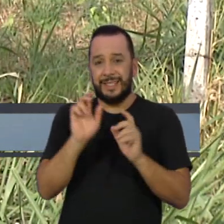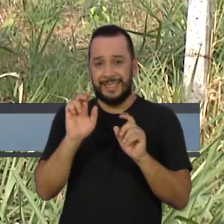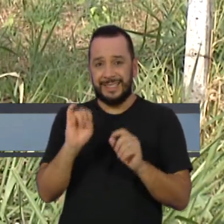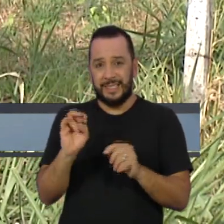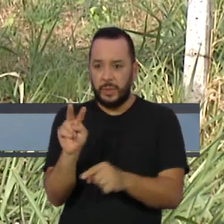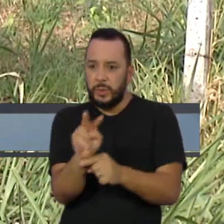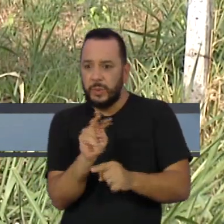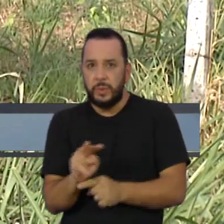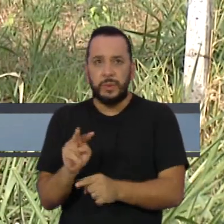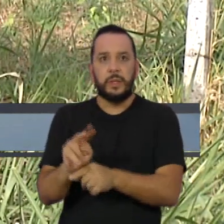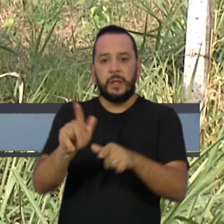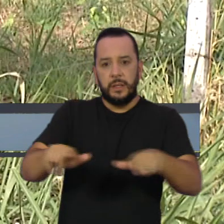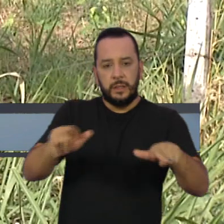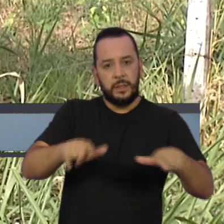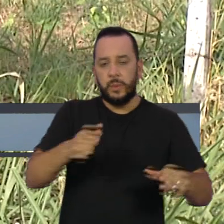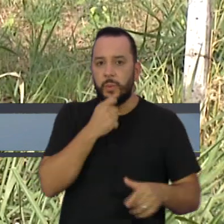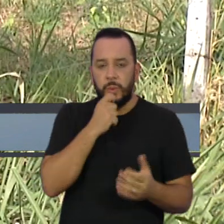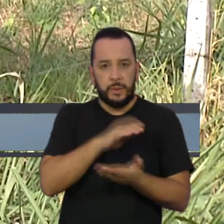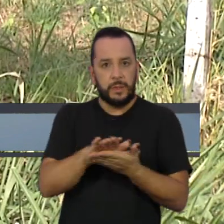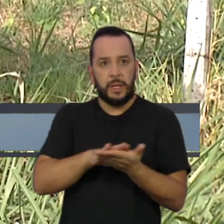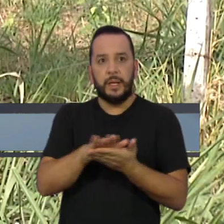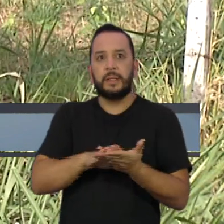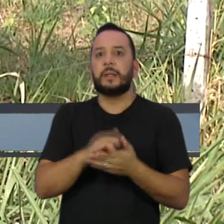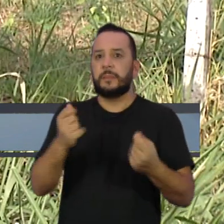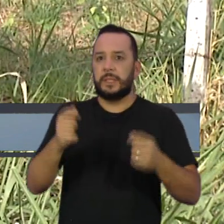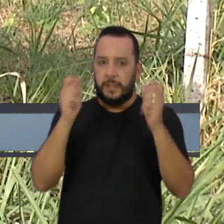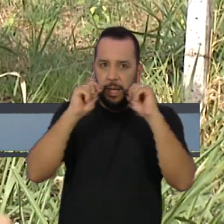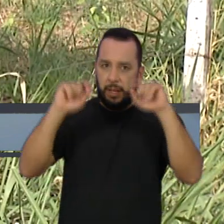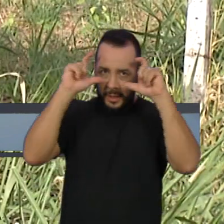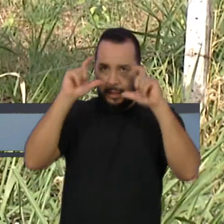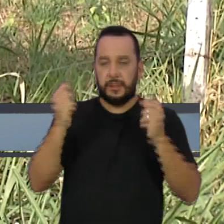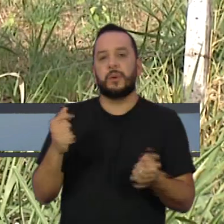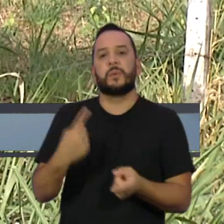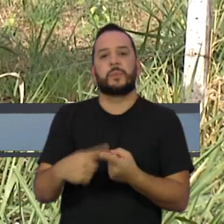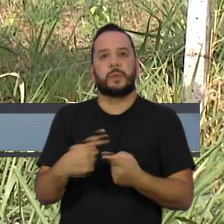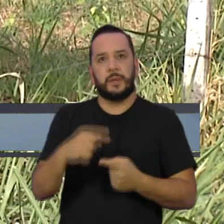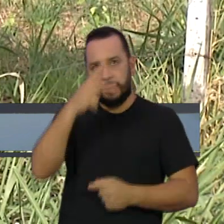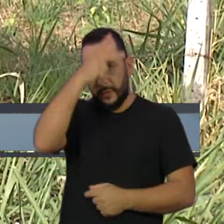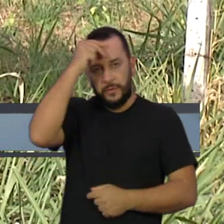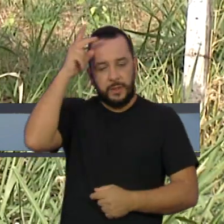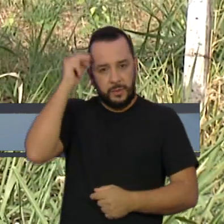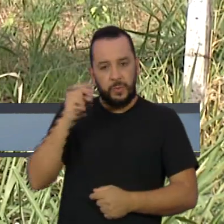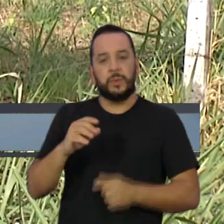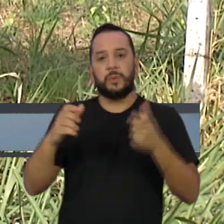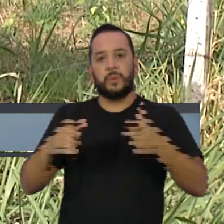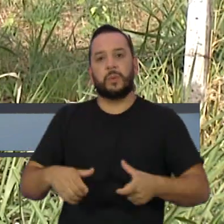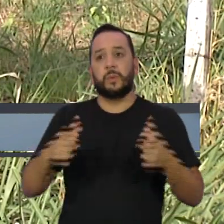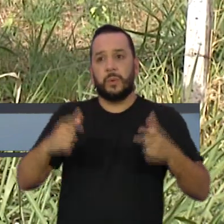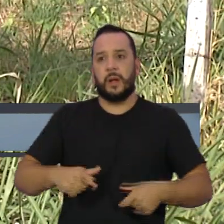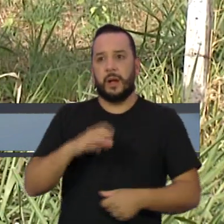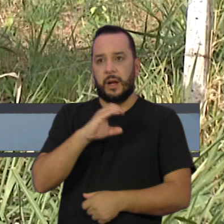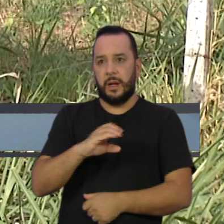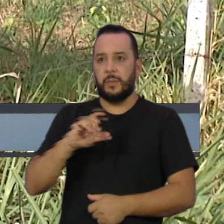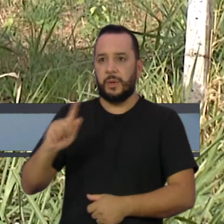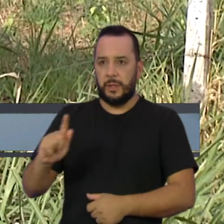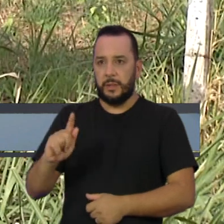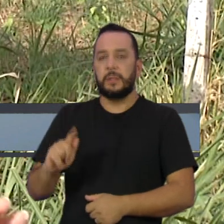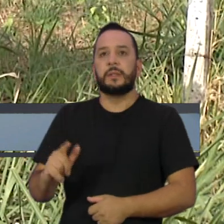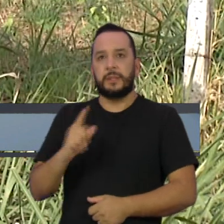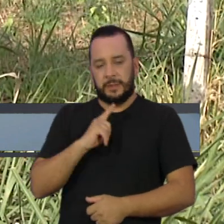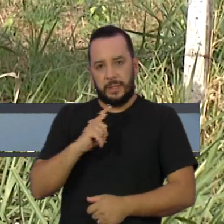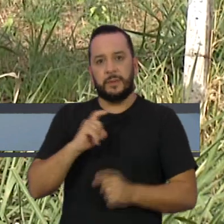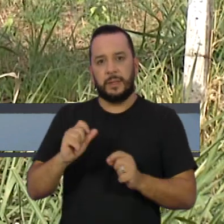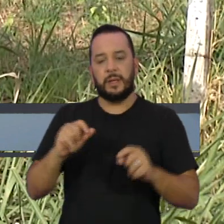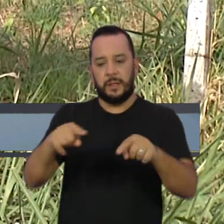com uma limpeza e o capinado deve ficar atento pois a prefeitura de Campo Grande está com a campanha lote